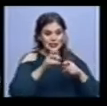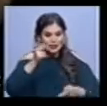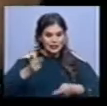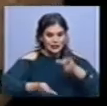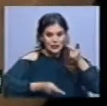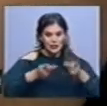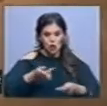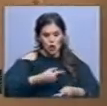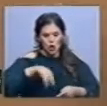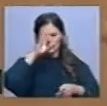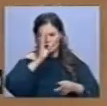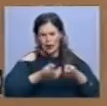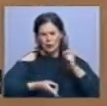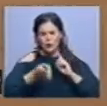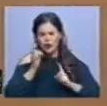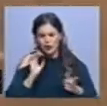nós sabemos é que,